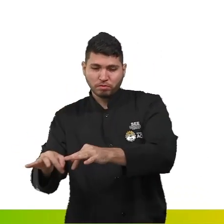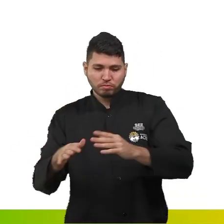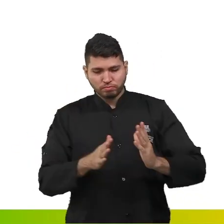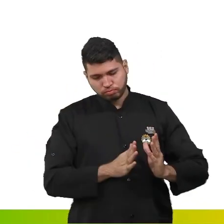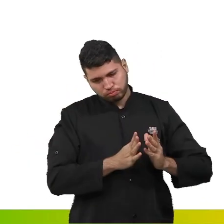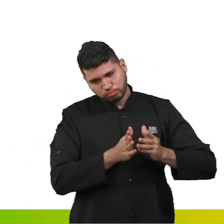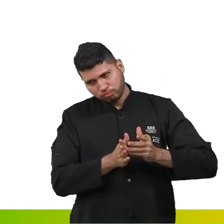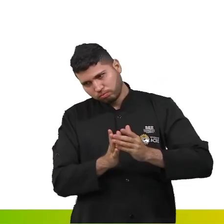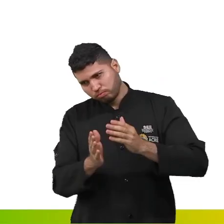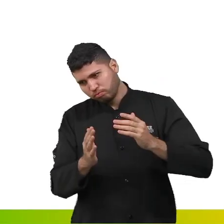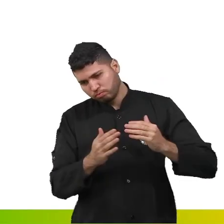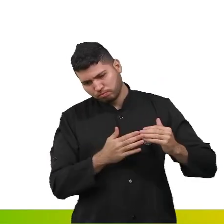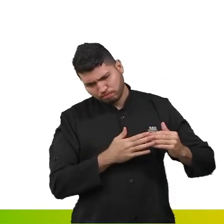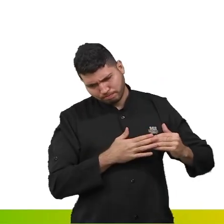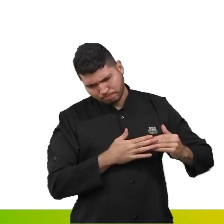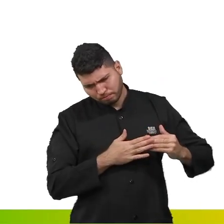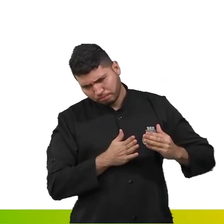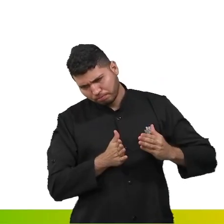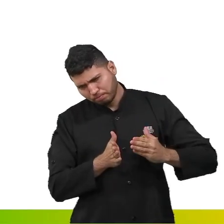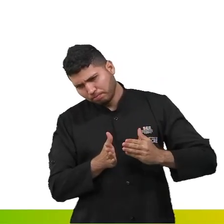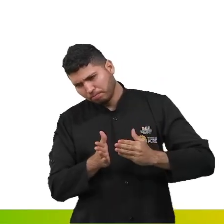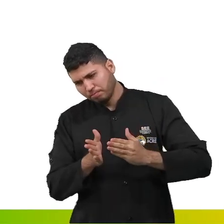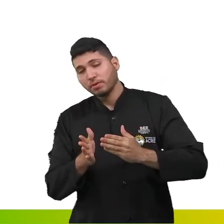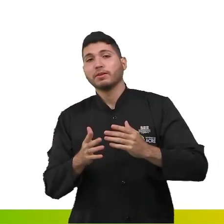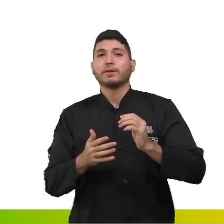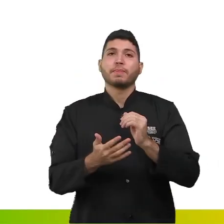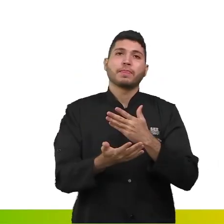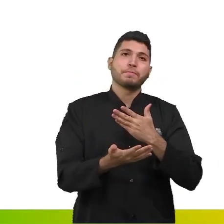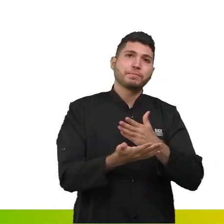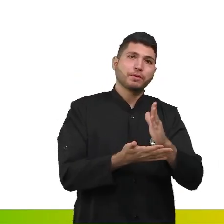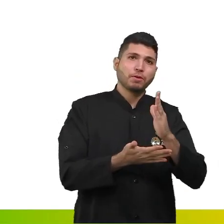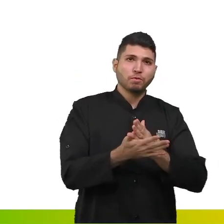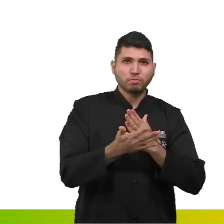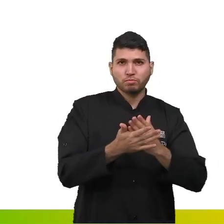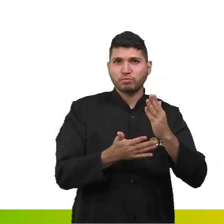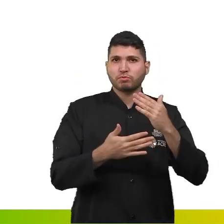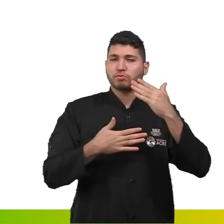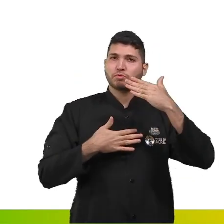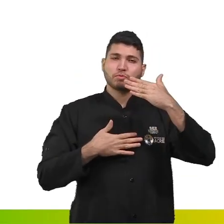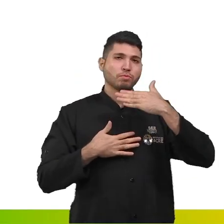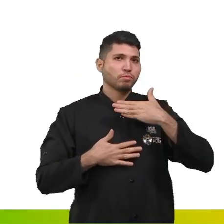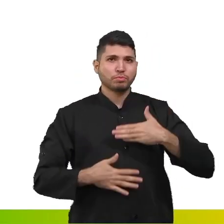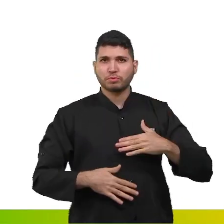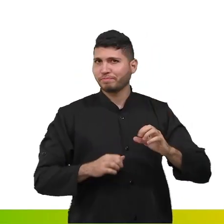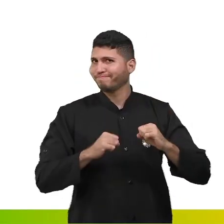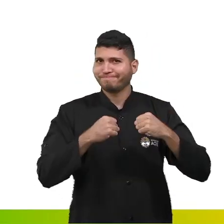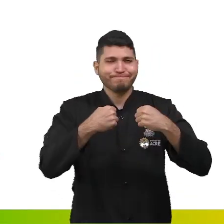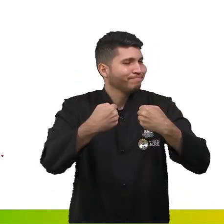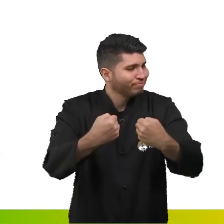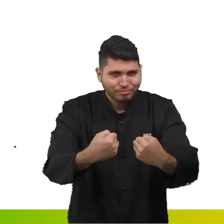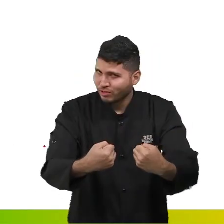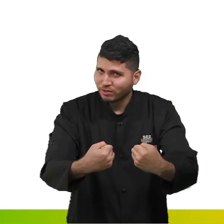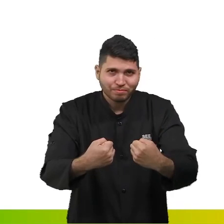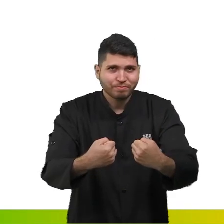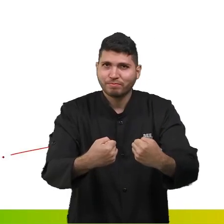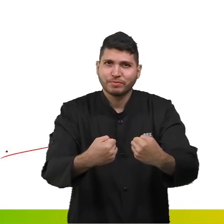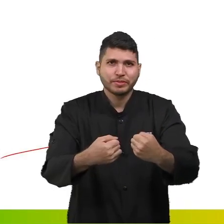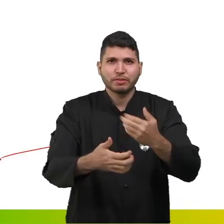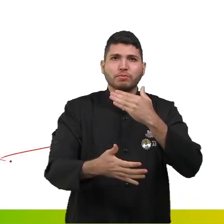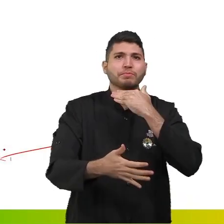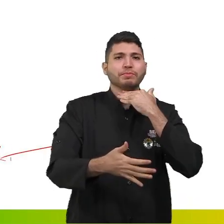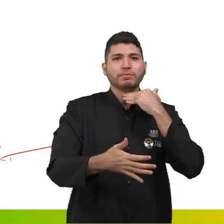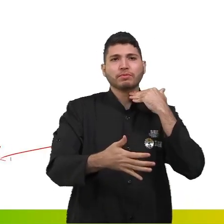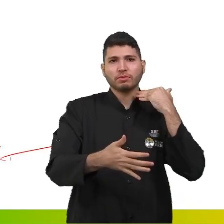na viagem, na travessia, e seus corpos eram atirados no mar. Então essa imagem, olha aqui,